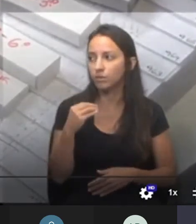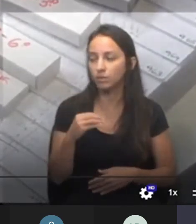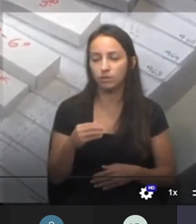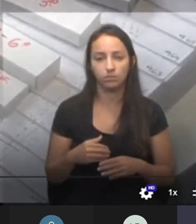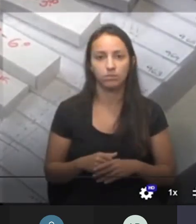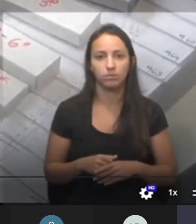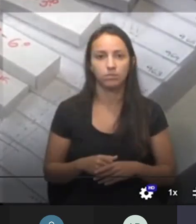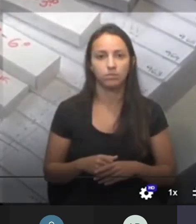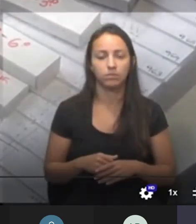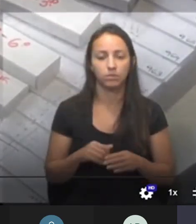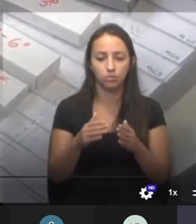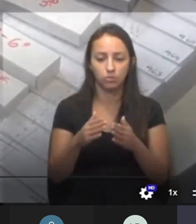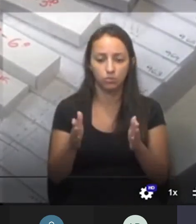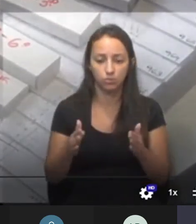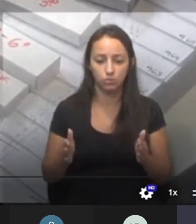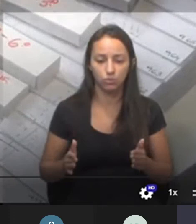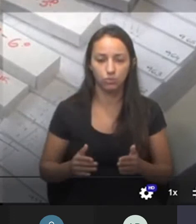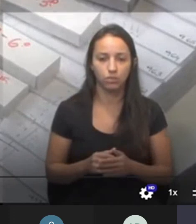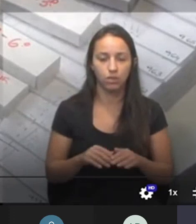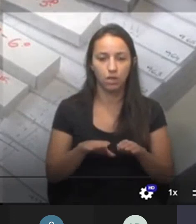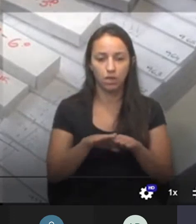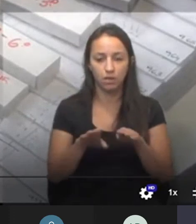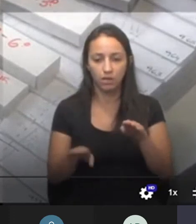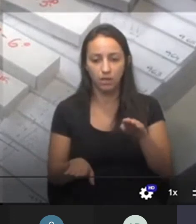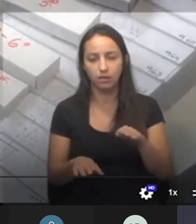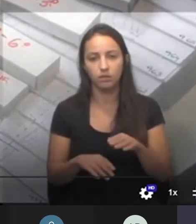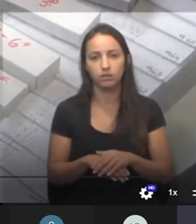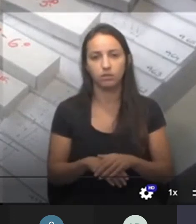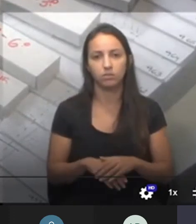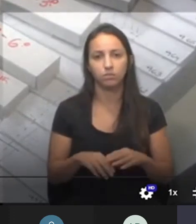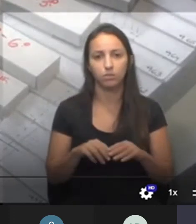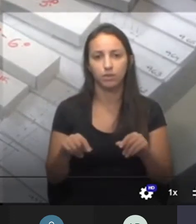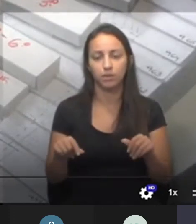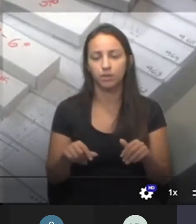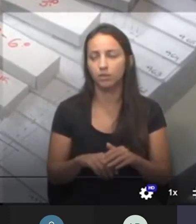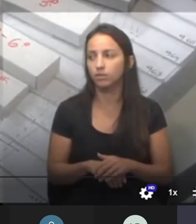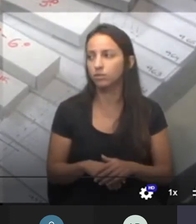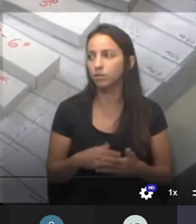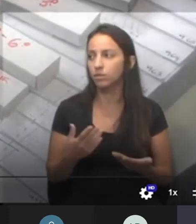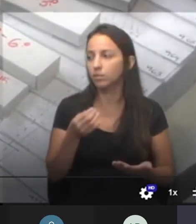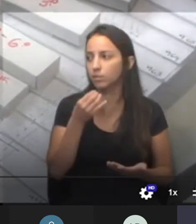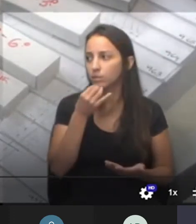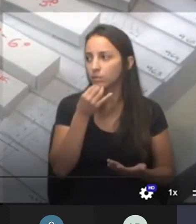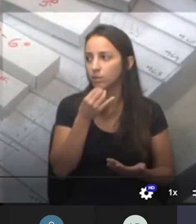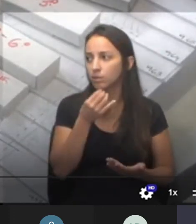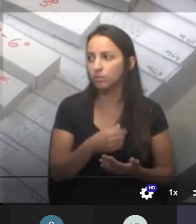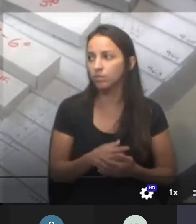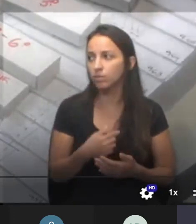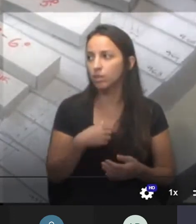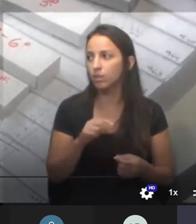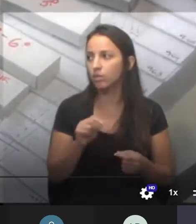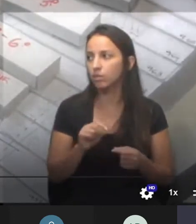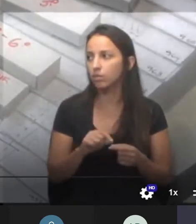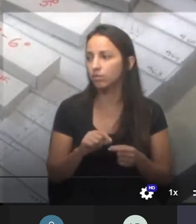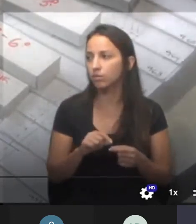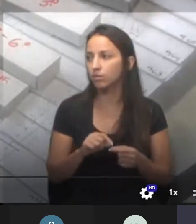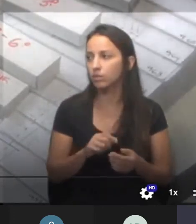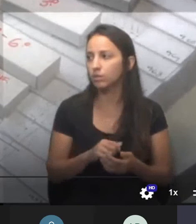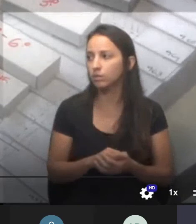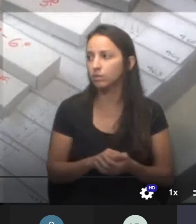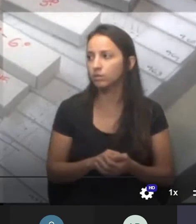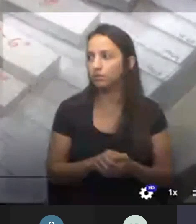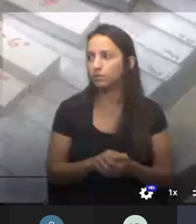curvas de nível aqui, a caída do terreno, tá bem? Então, suponhamos que eu fiz a parte